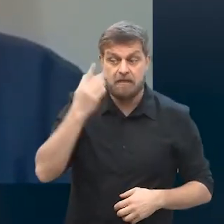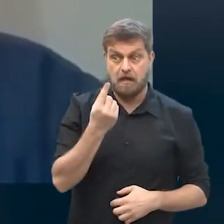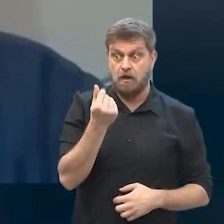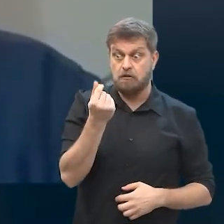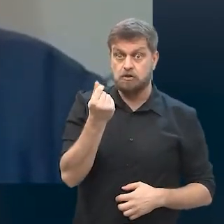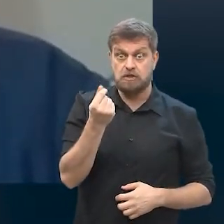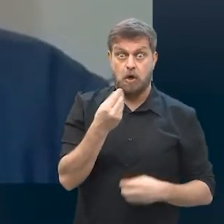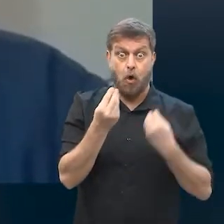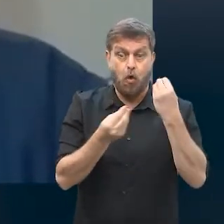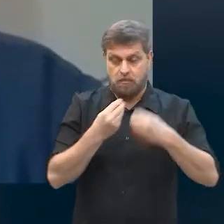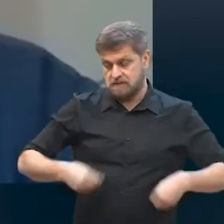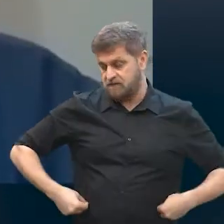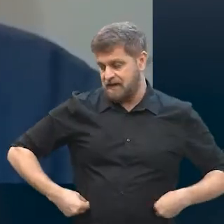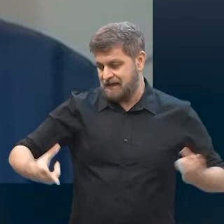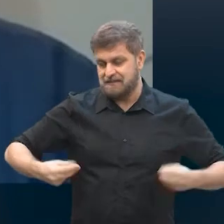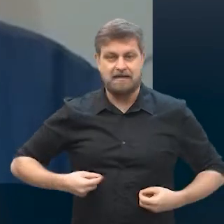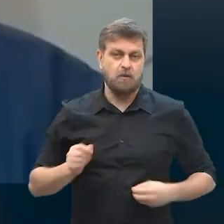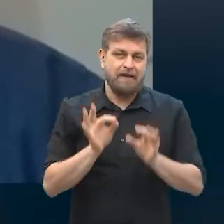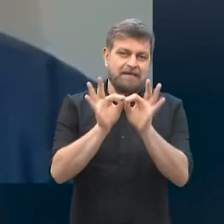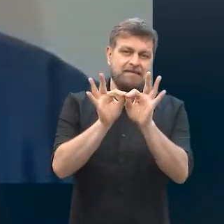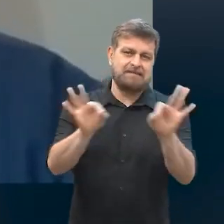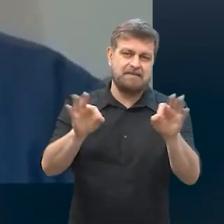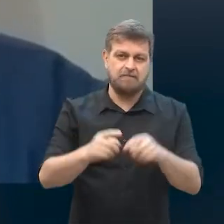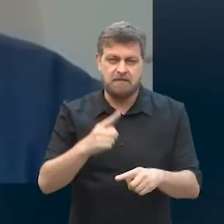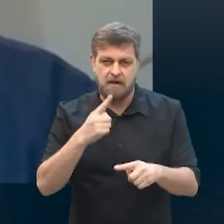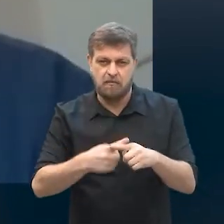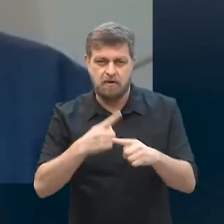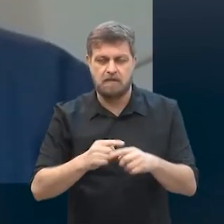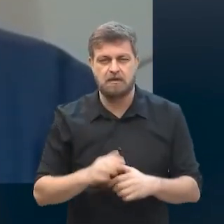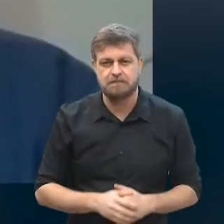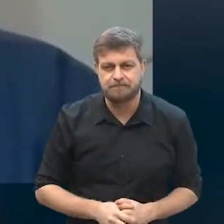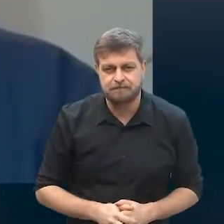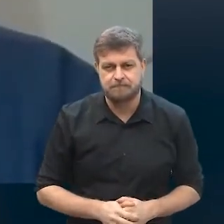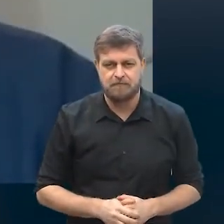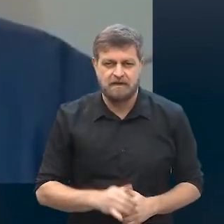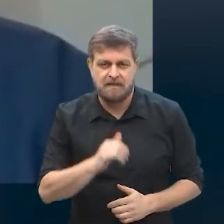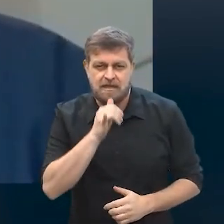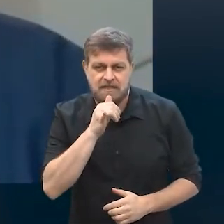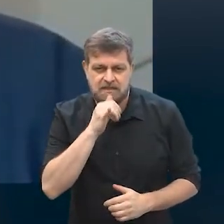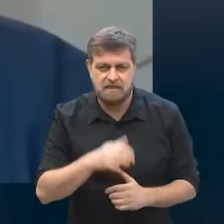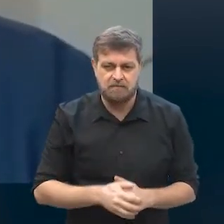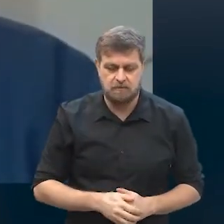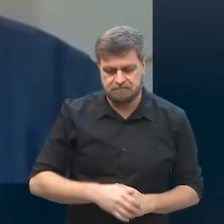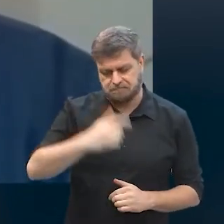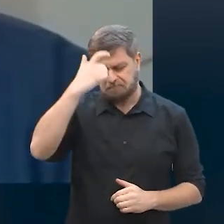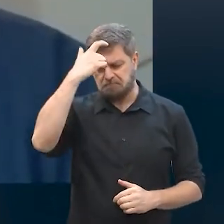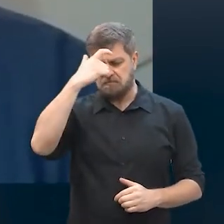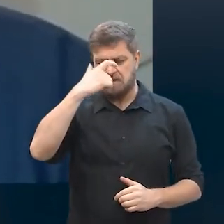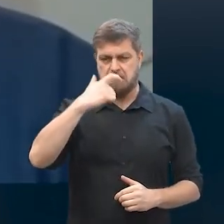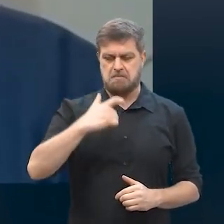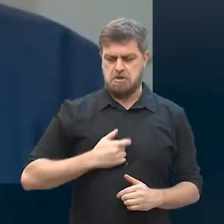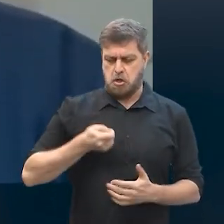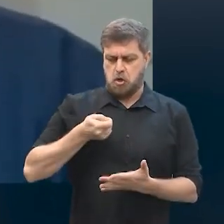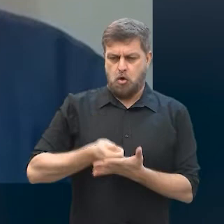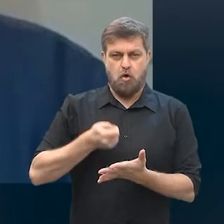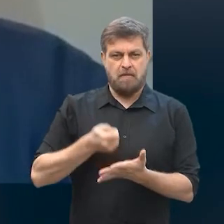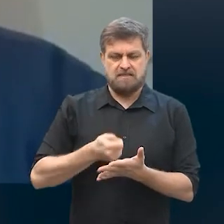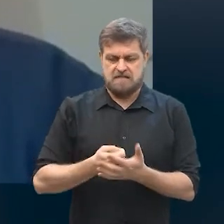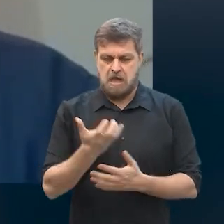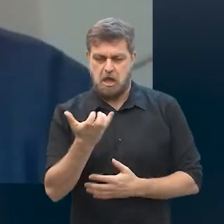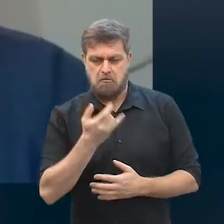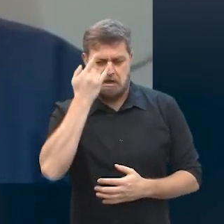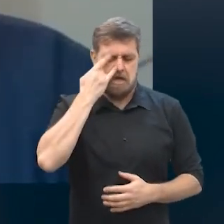está indo e não simplesmente por uma questão de você exigir